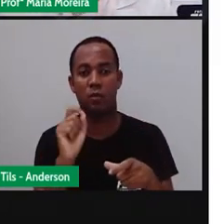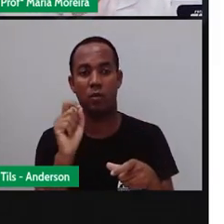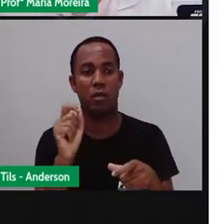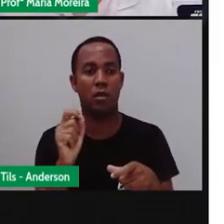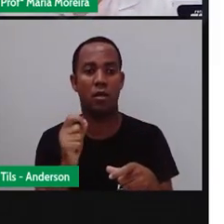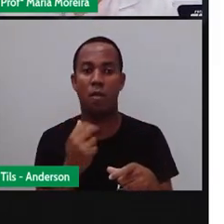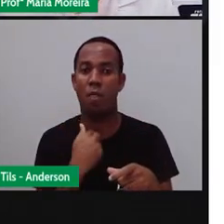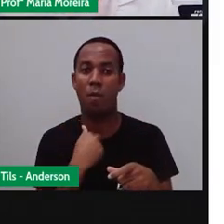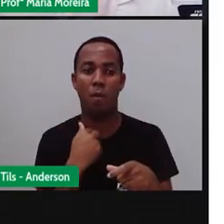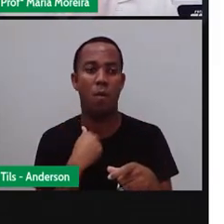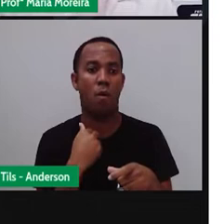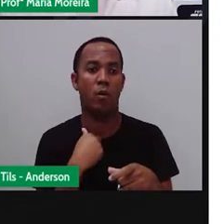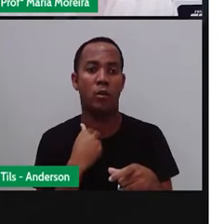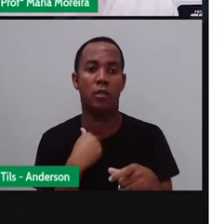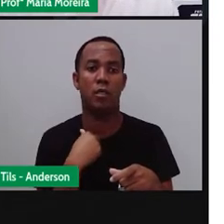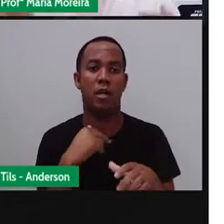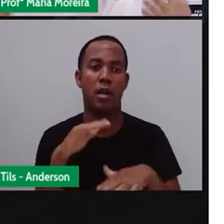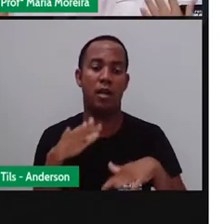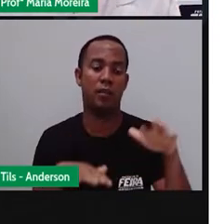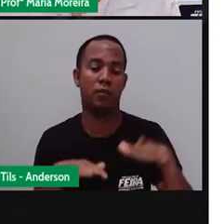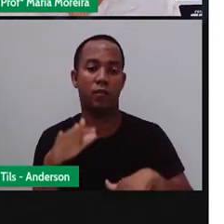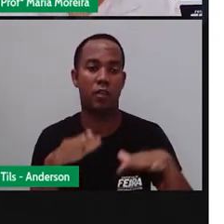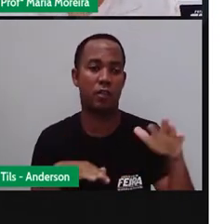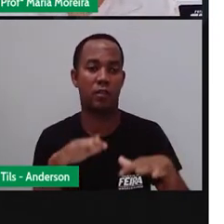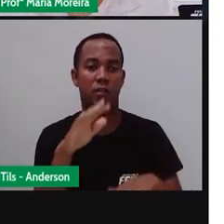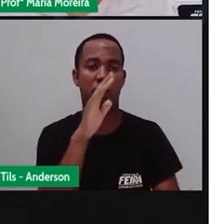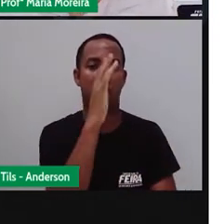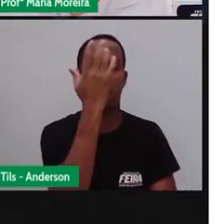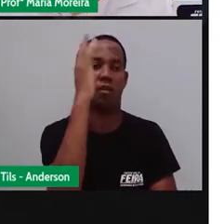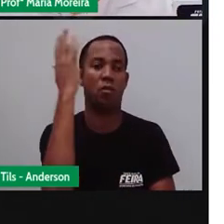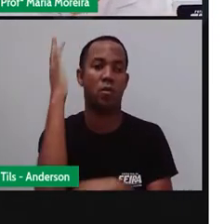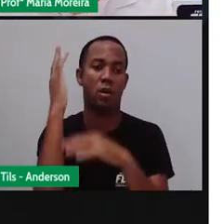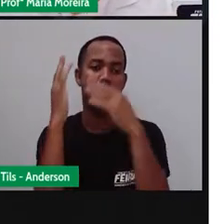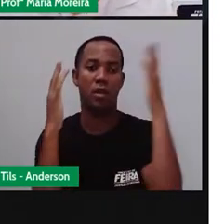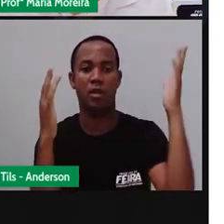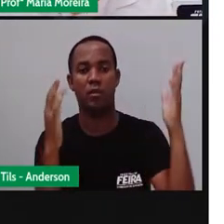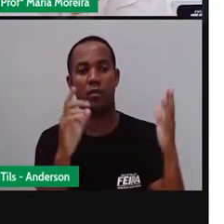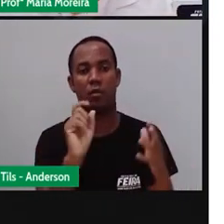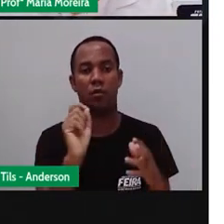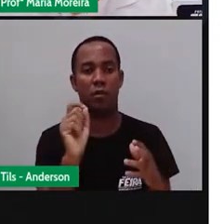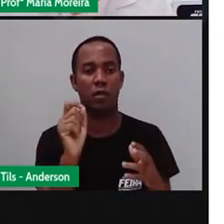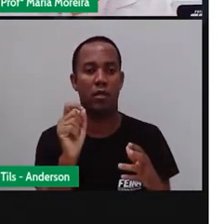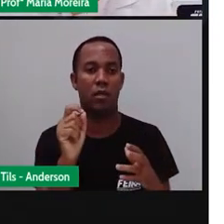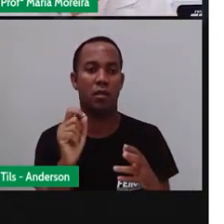são apropriados e às vezes a natureza, né, acaba por